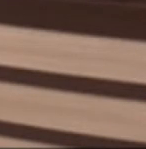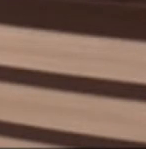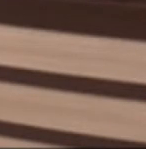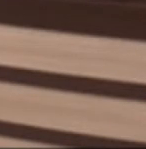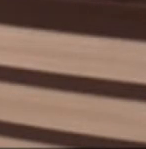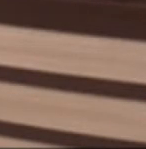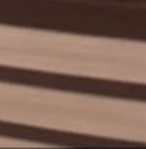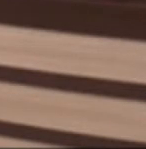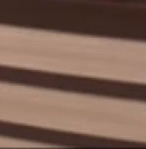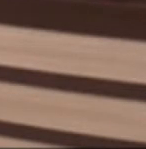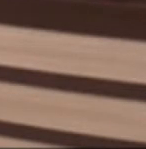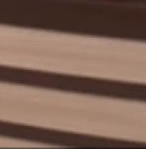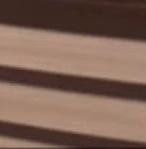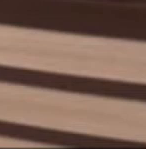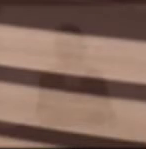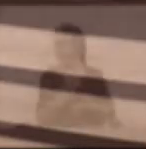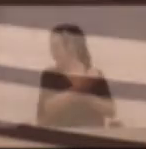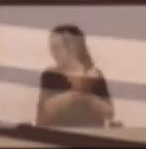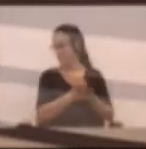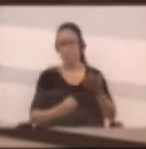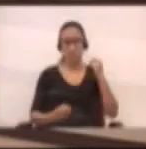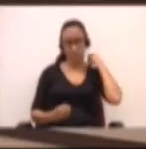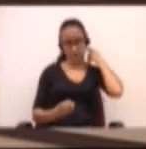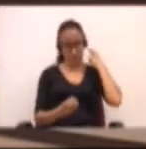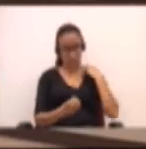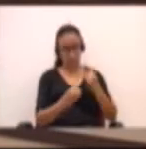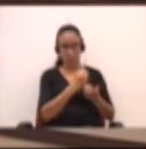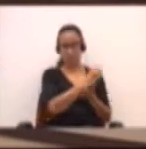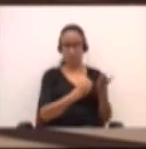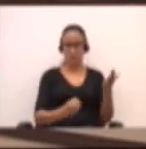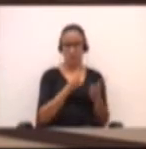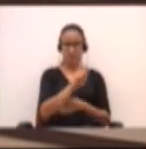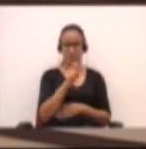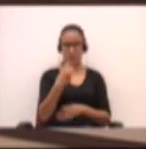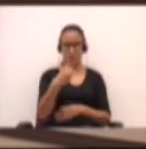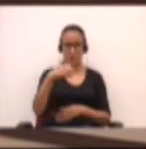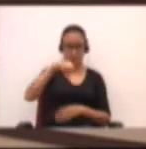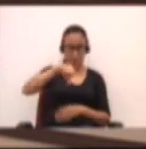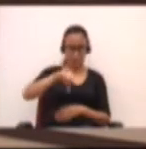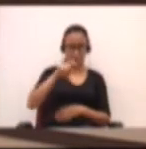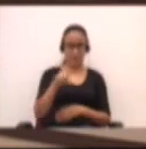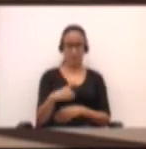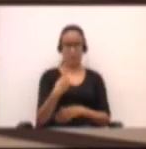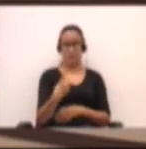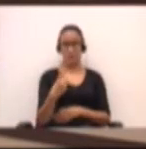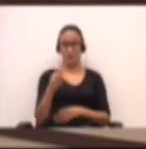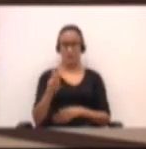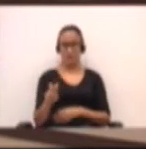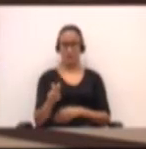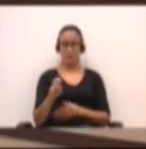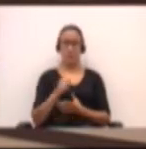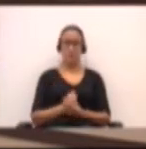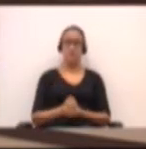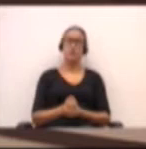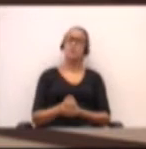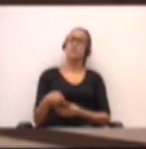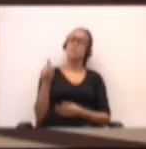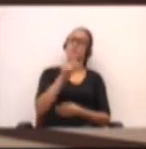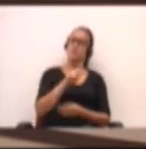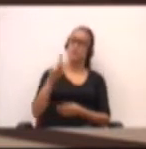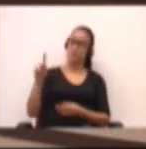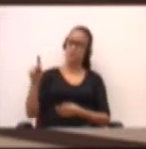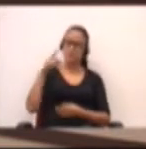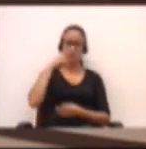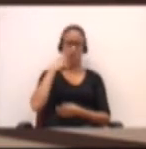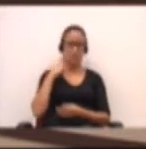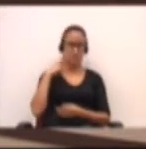Ofício 59/2015, Limeira, 6 de abril de 2015. Excelentíssimo senhor Newton César dos Santos, presidente